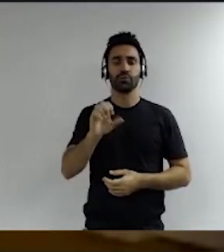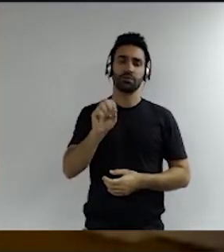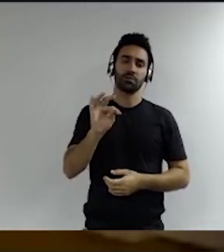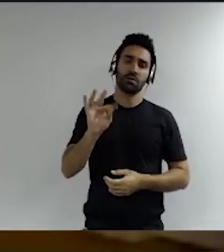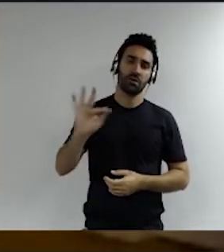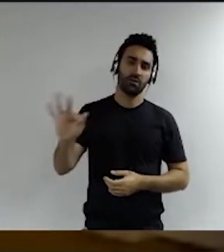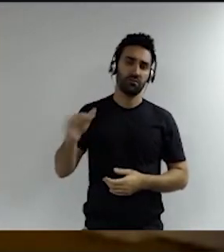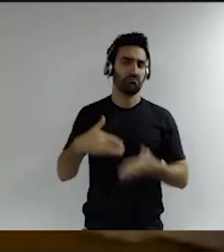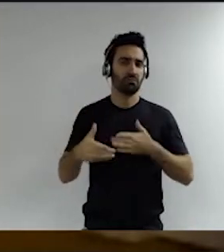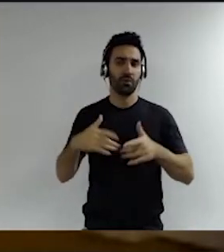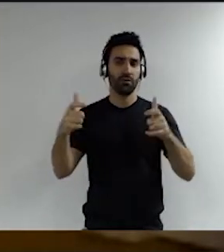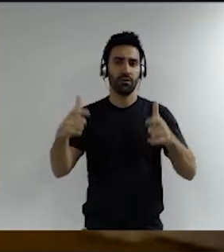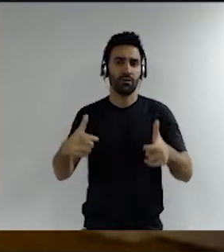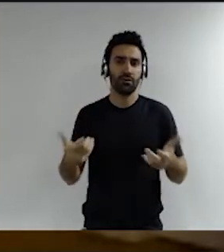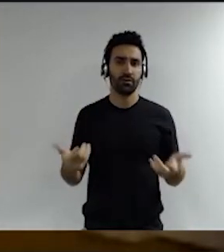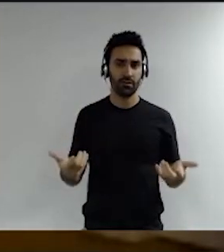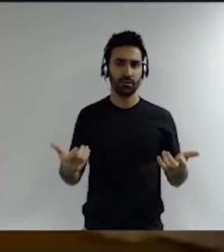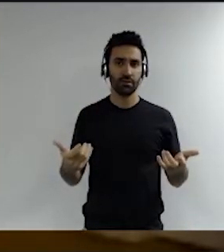Federal. Esse